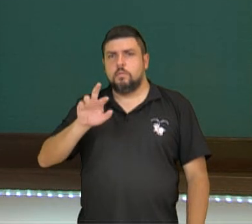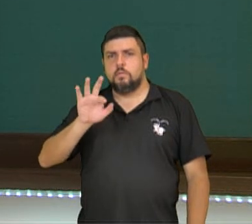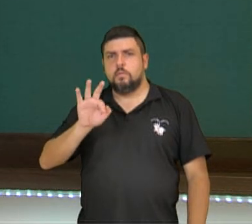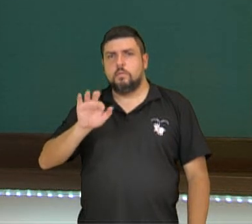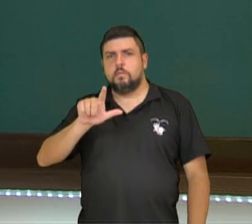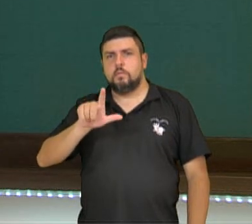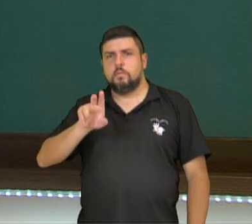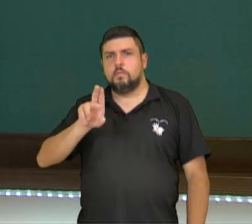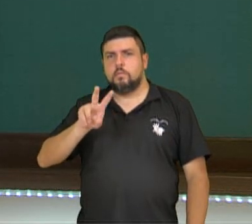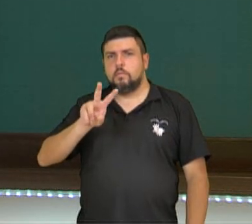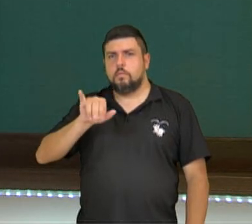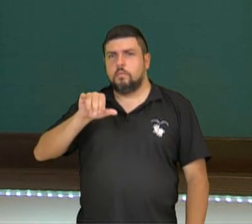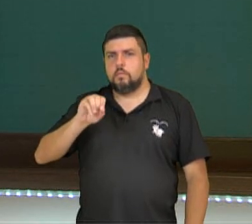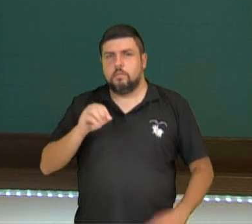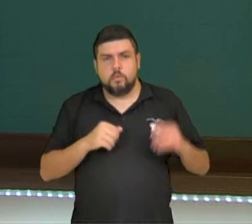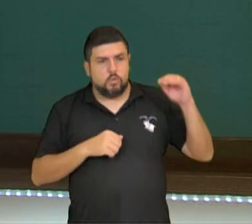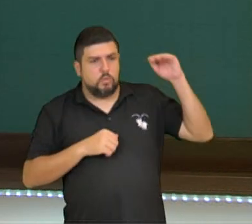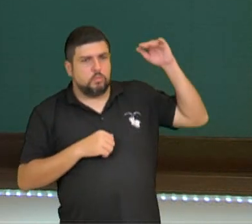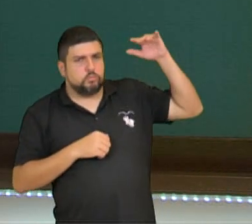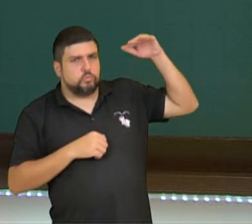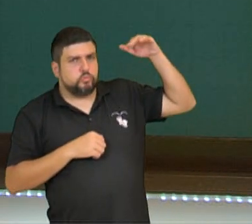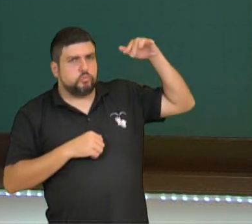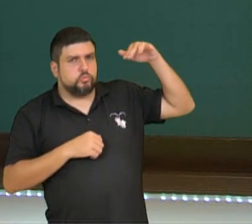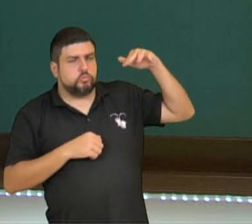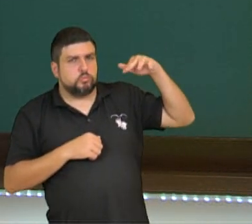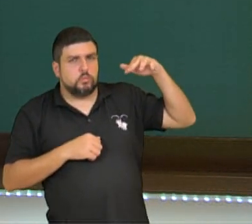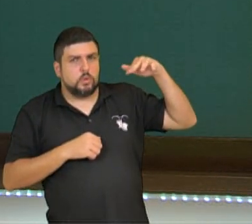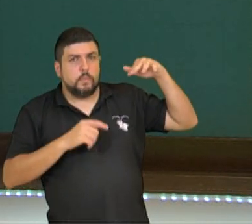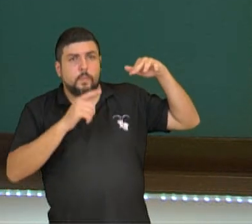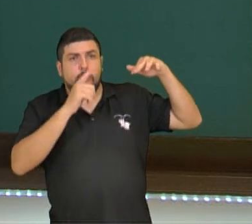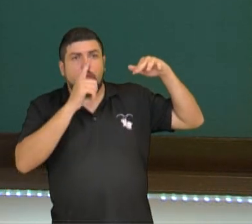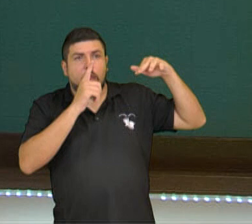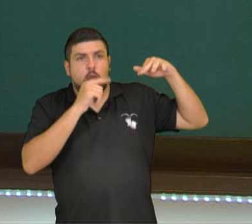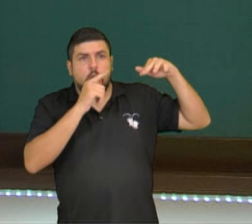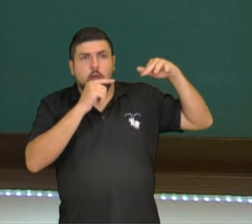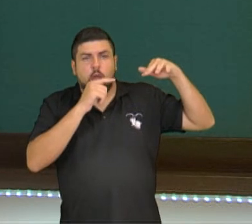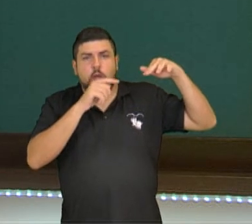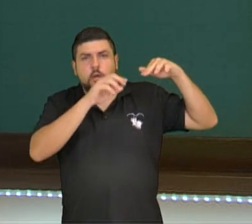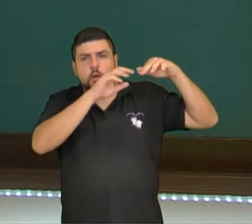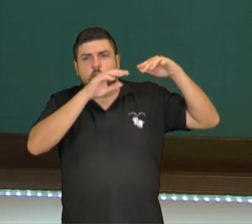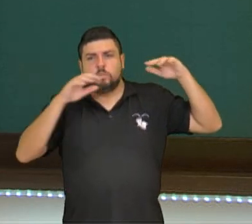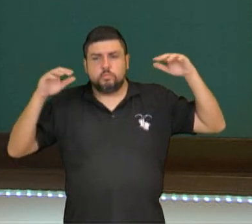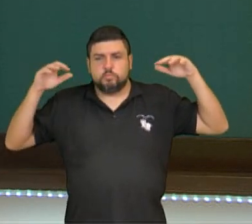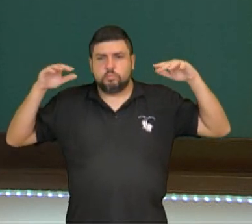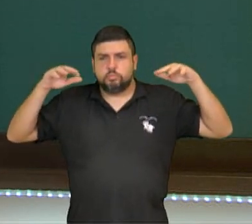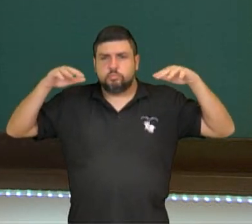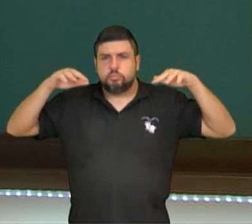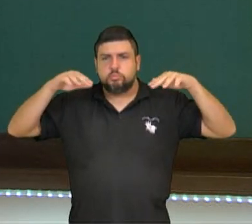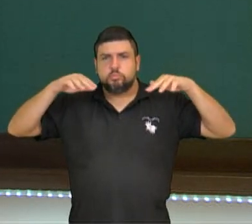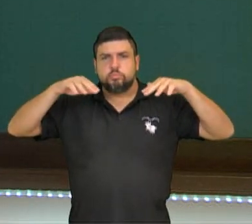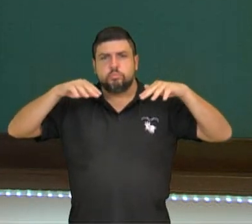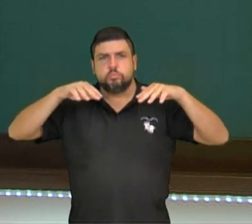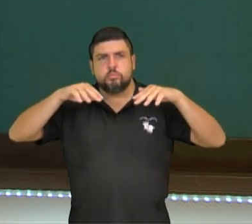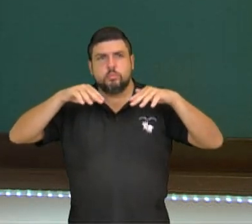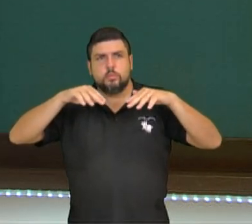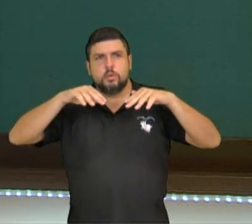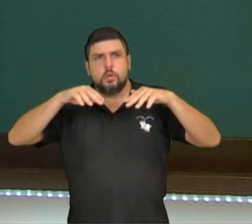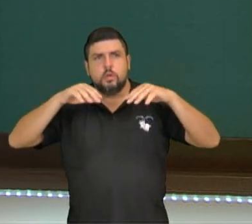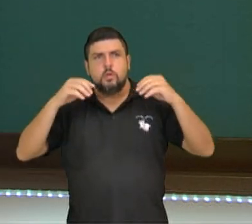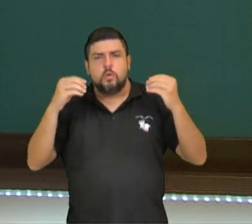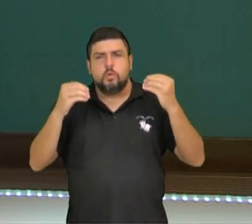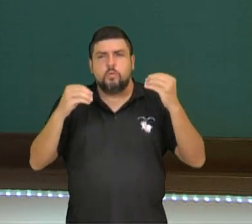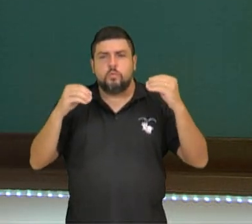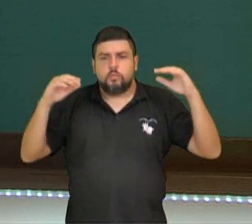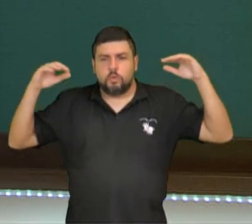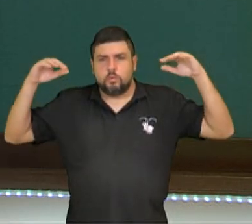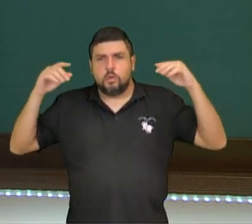água. Então, é onde termina essa bacia. Toda a água que cai em toda essa área aqui, ela vai correr na direção aqui da parte